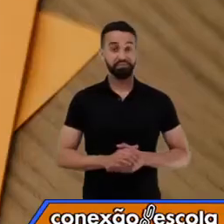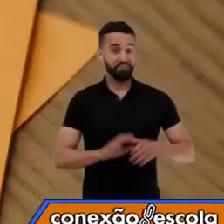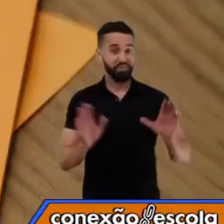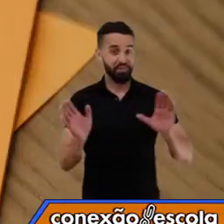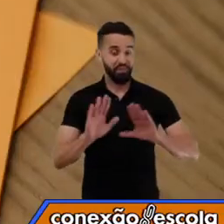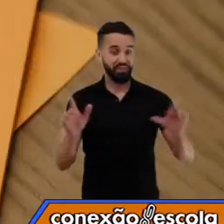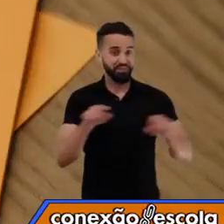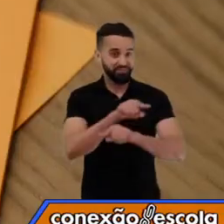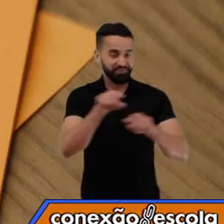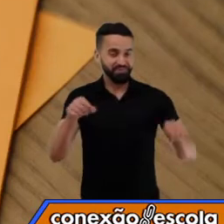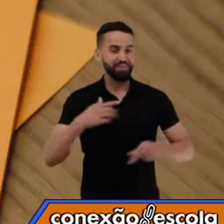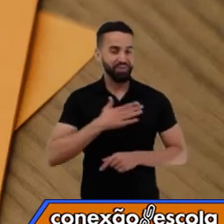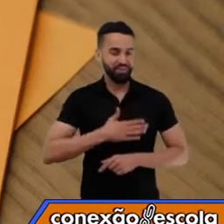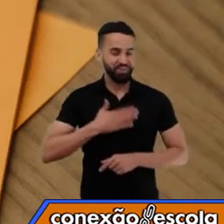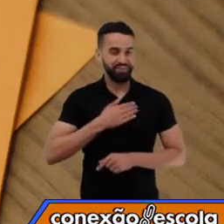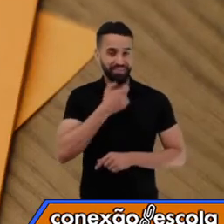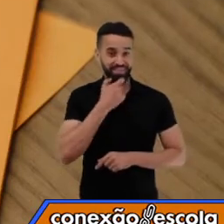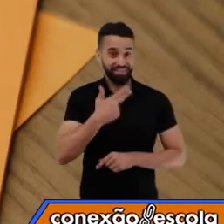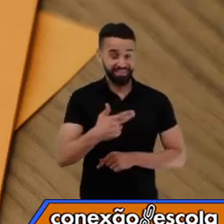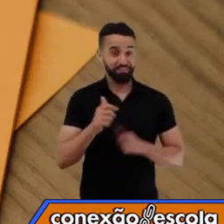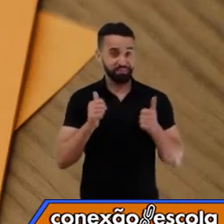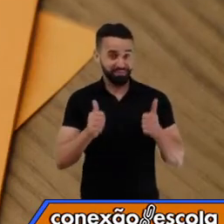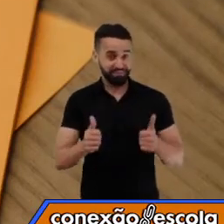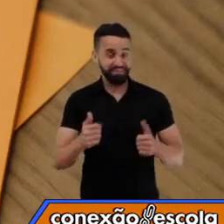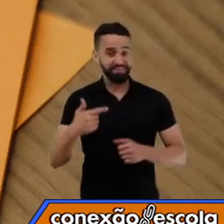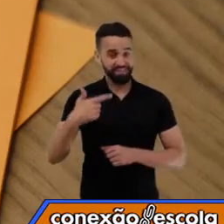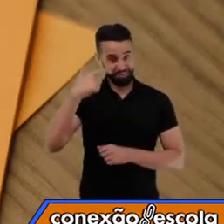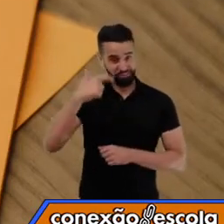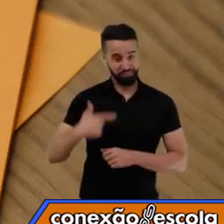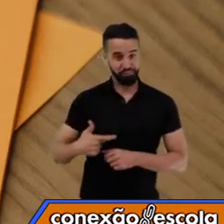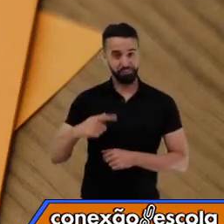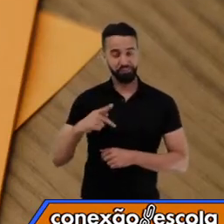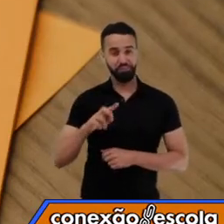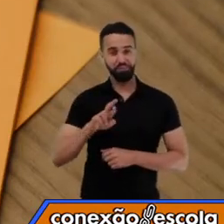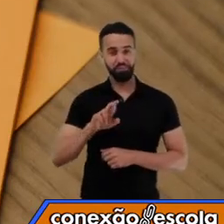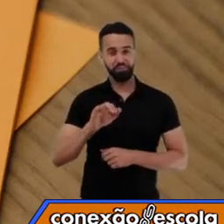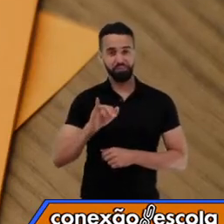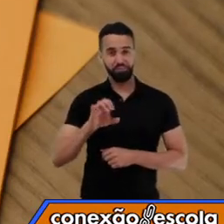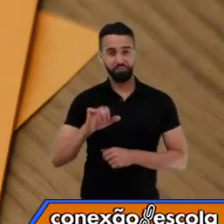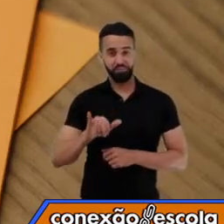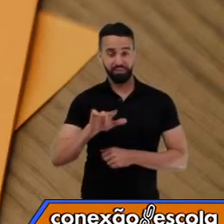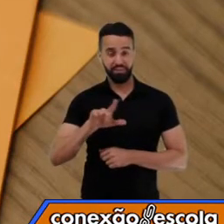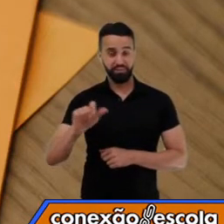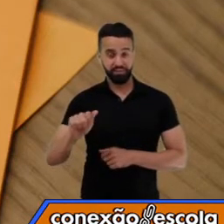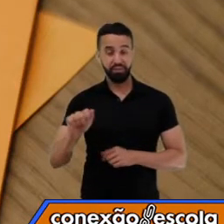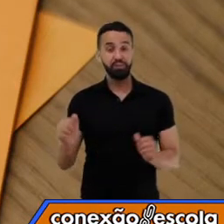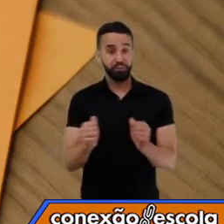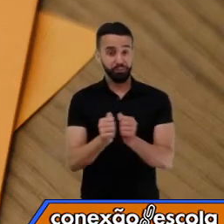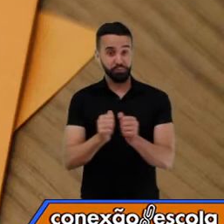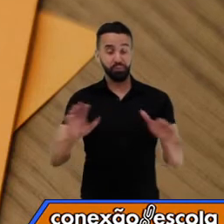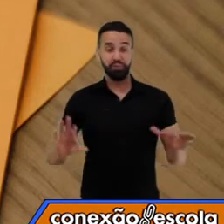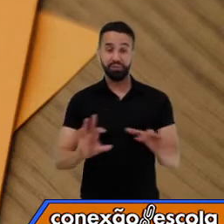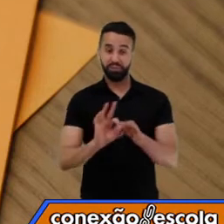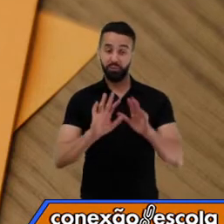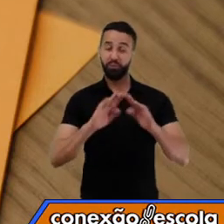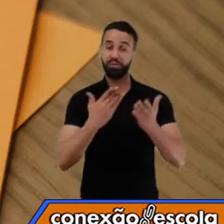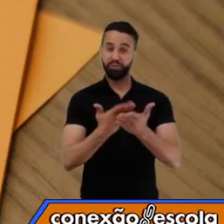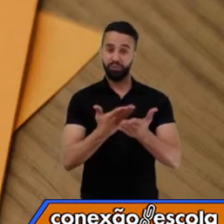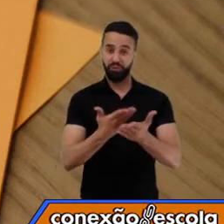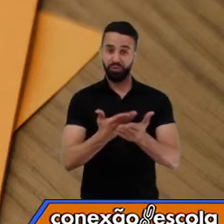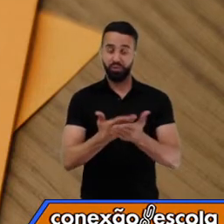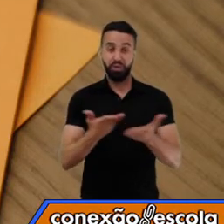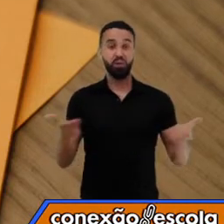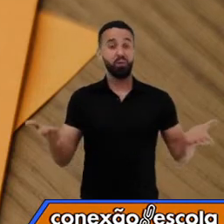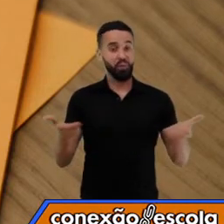fala galerinha do inglês tudo beleza Sou eu mesmo atente Priscila estamos juntos no Conexão escola E